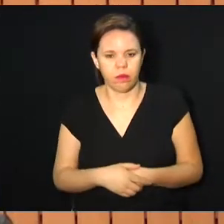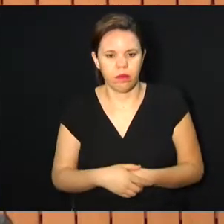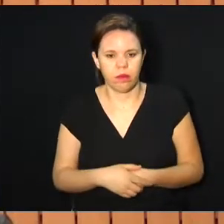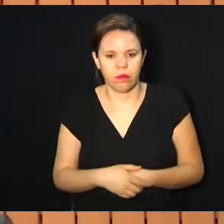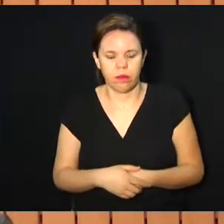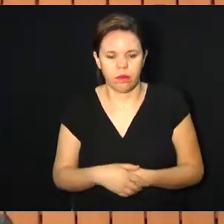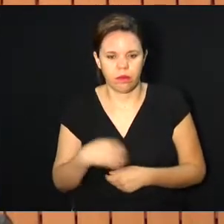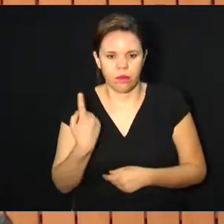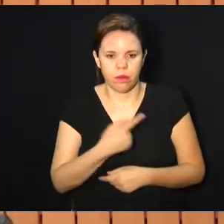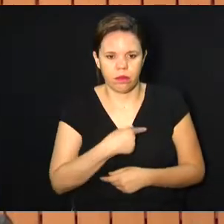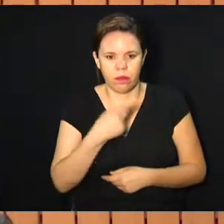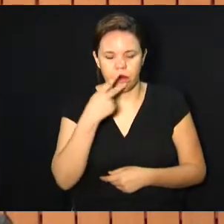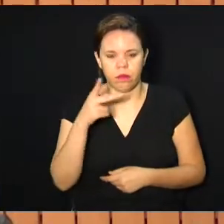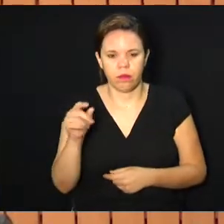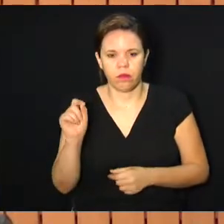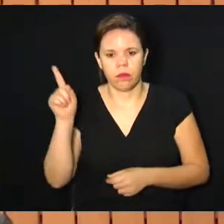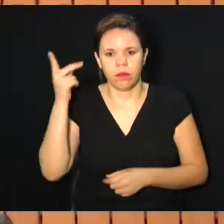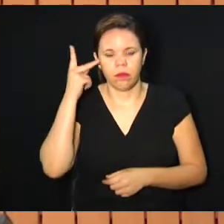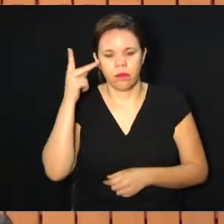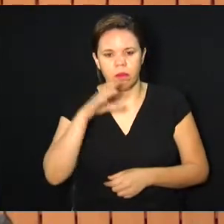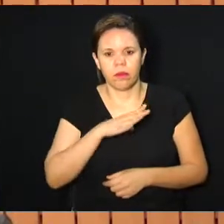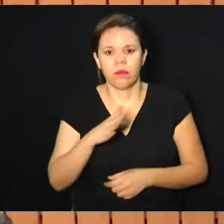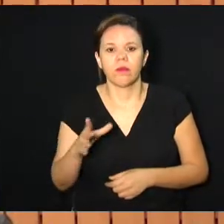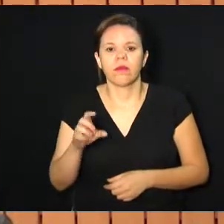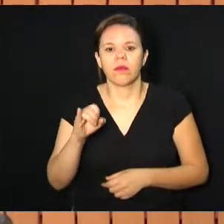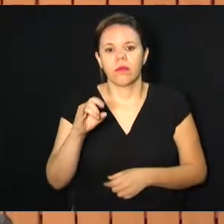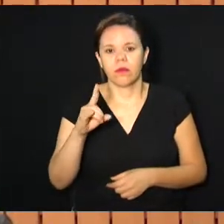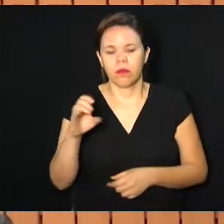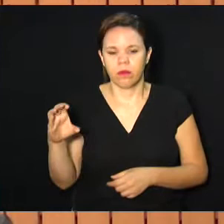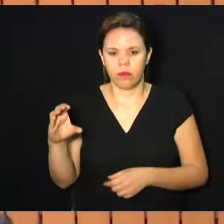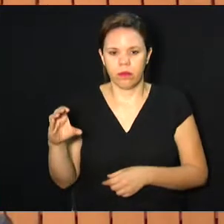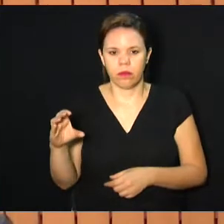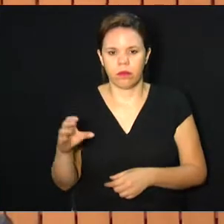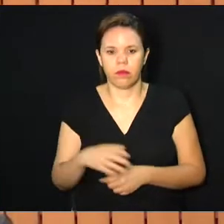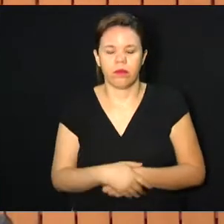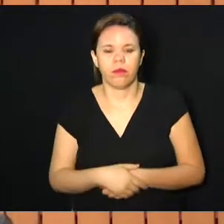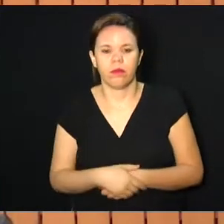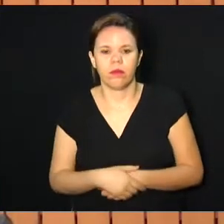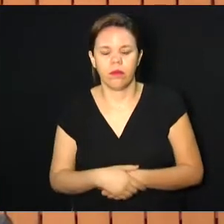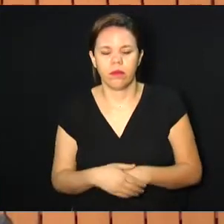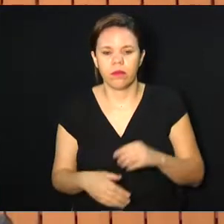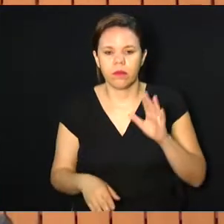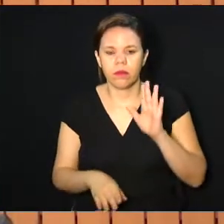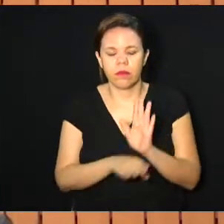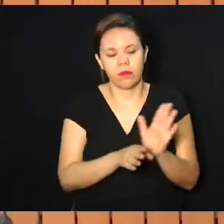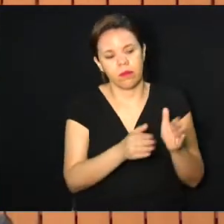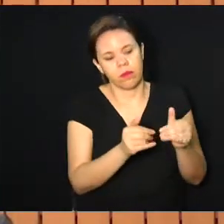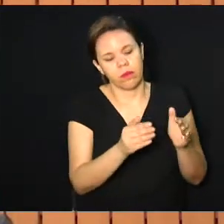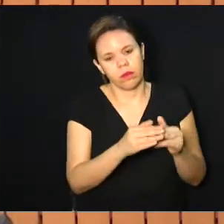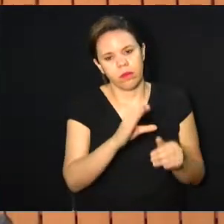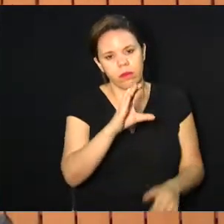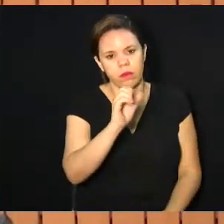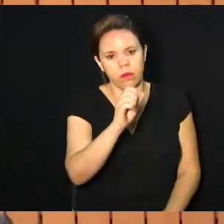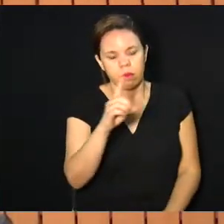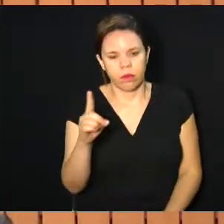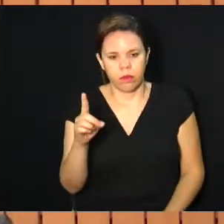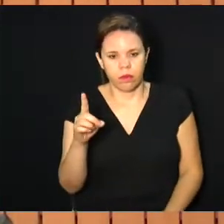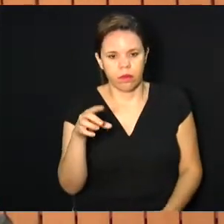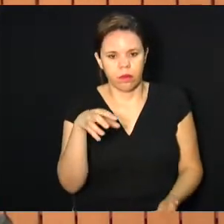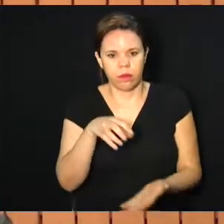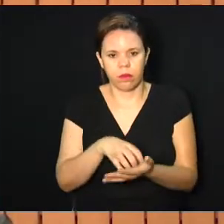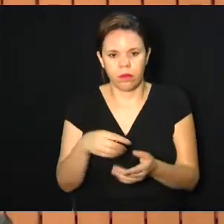que a gente, lá em São Paulo, o IDEC buscou o auxílio do CAD, né, que é o órgão de competitividade